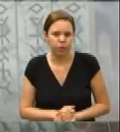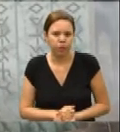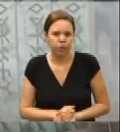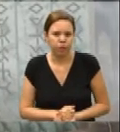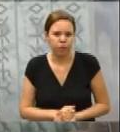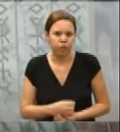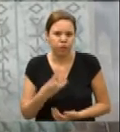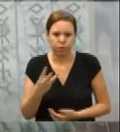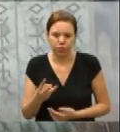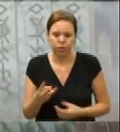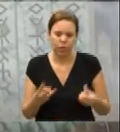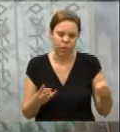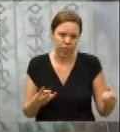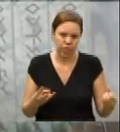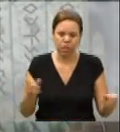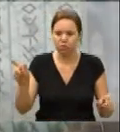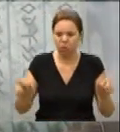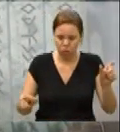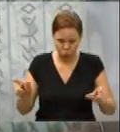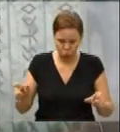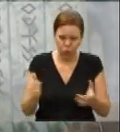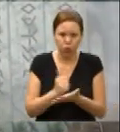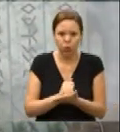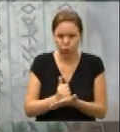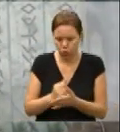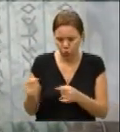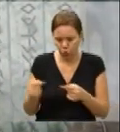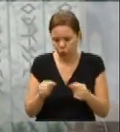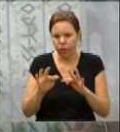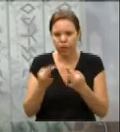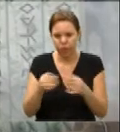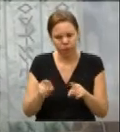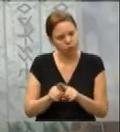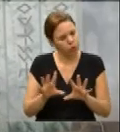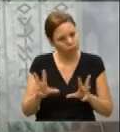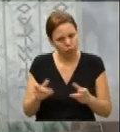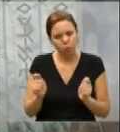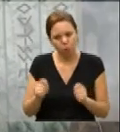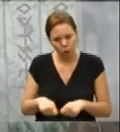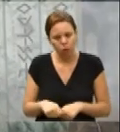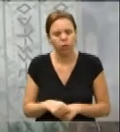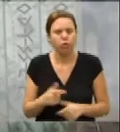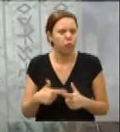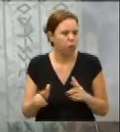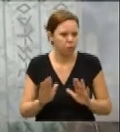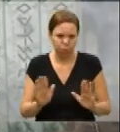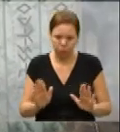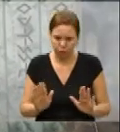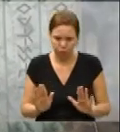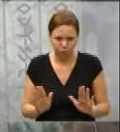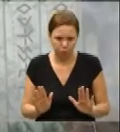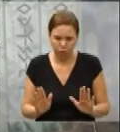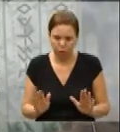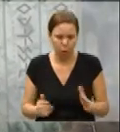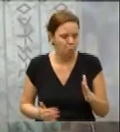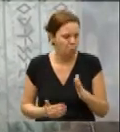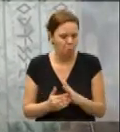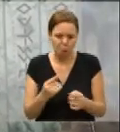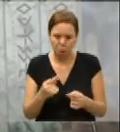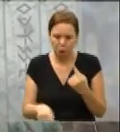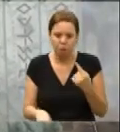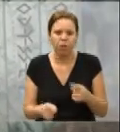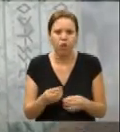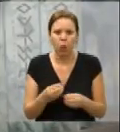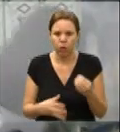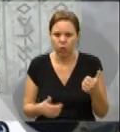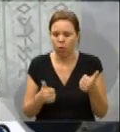De 3 a 6 jogadores também, e pode jogar a família inteira, que não tem problema, não tem nenhuma restrição assim de